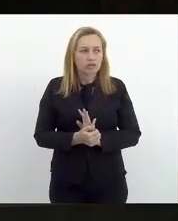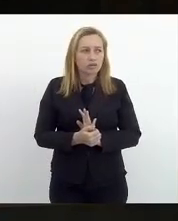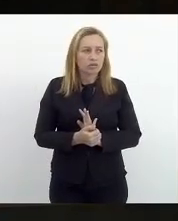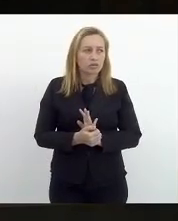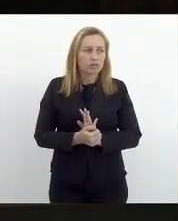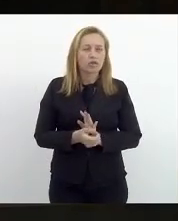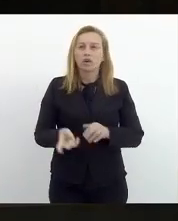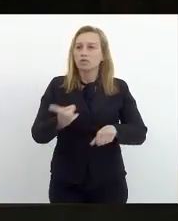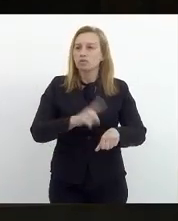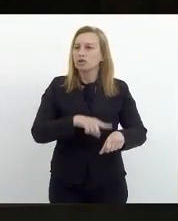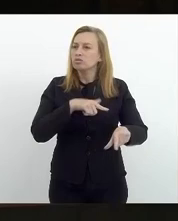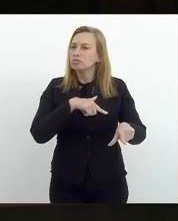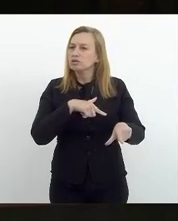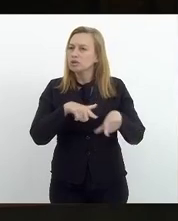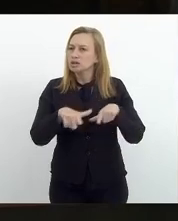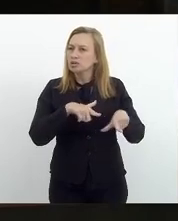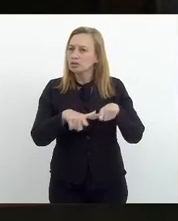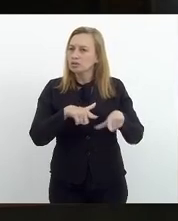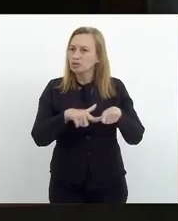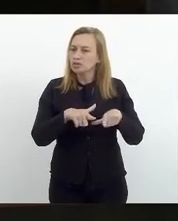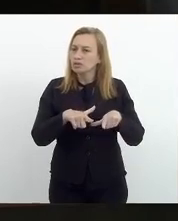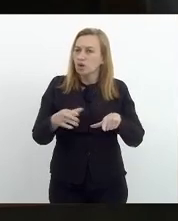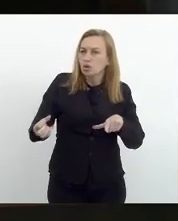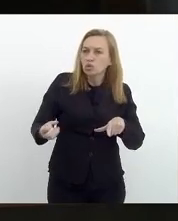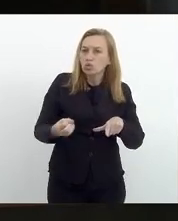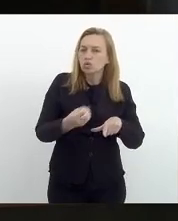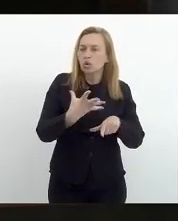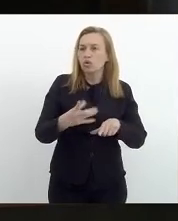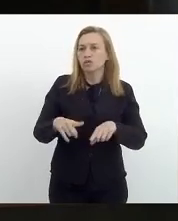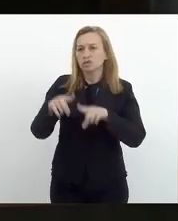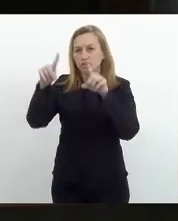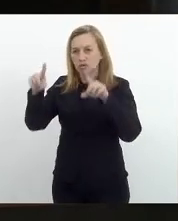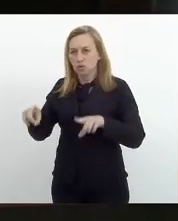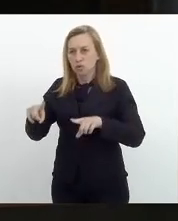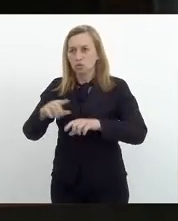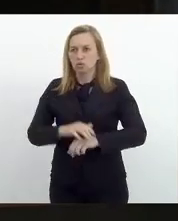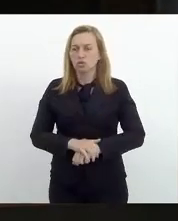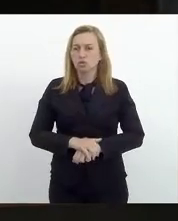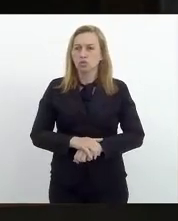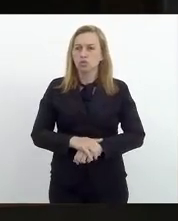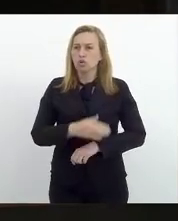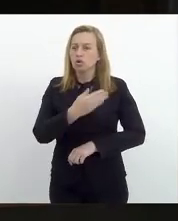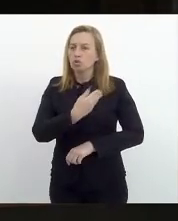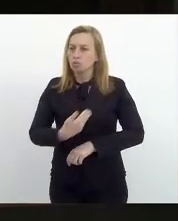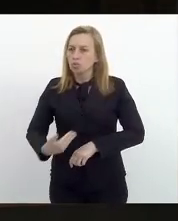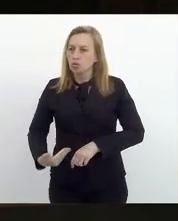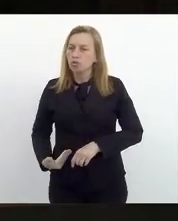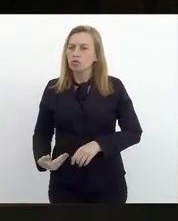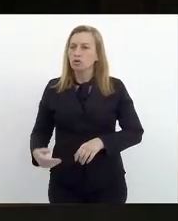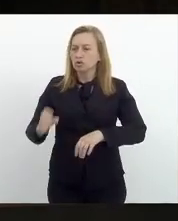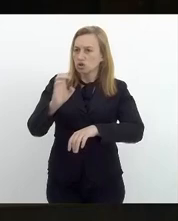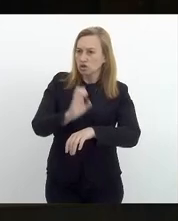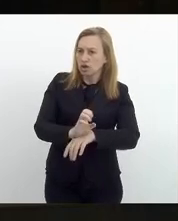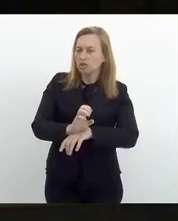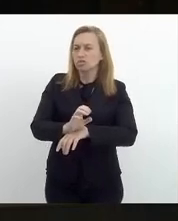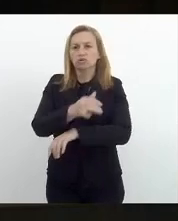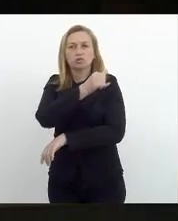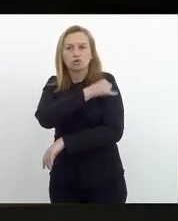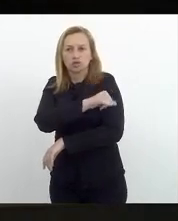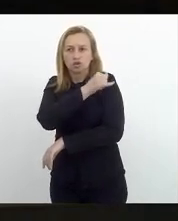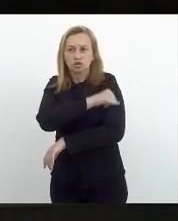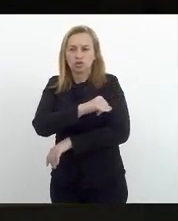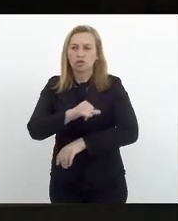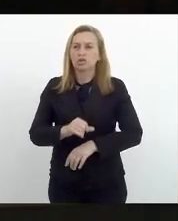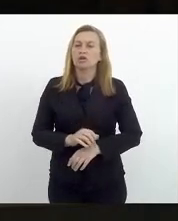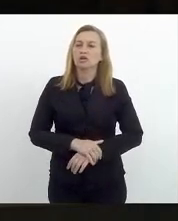o adicional de tempo de serviço para os novos Servidores Públicos do Estado do Rio de Janeiro